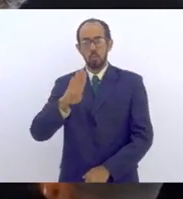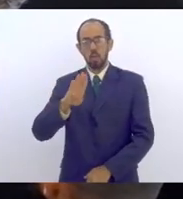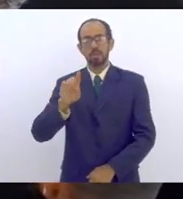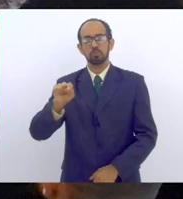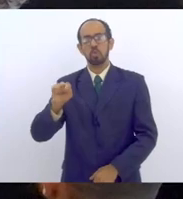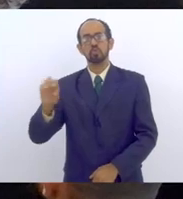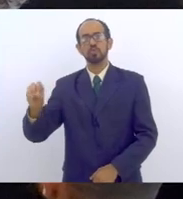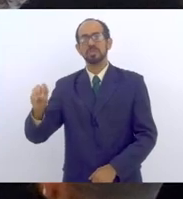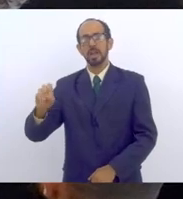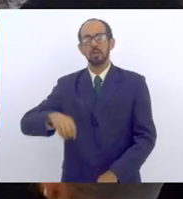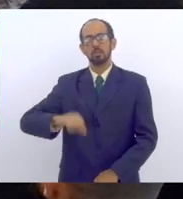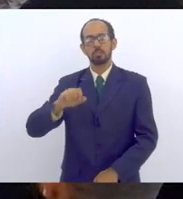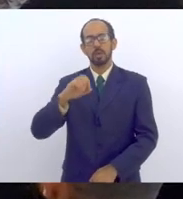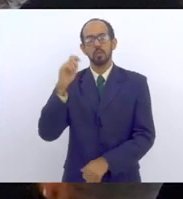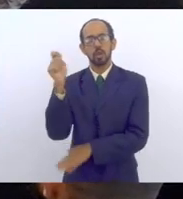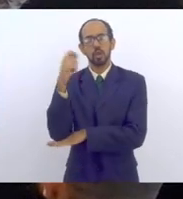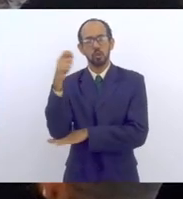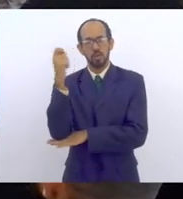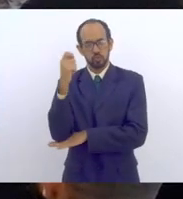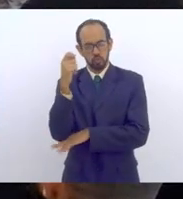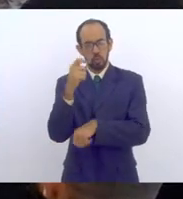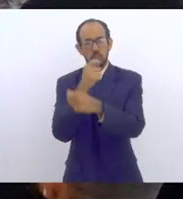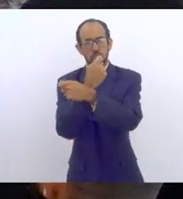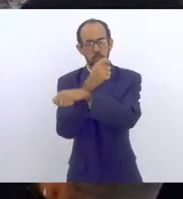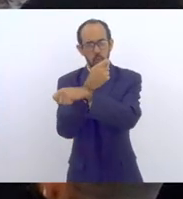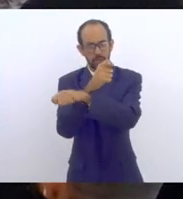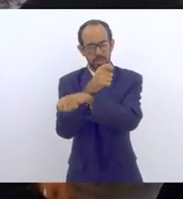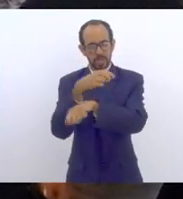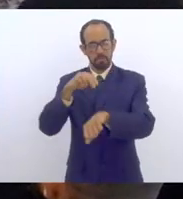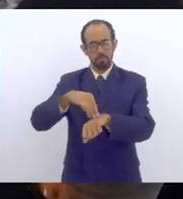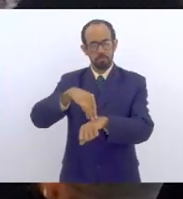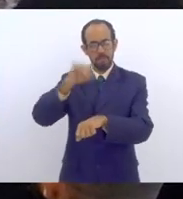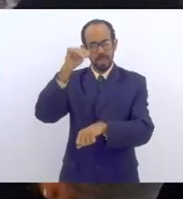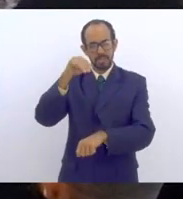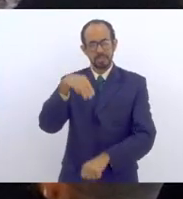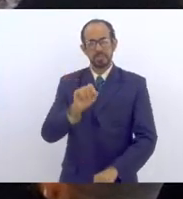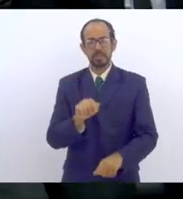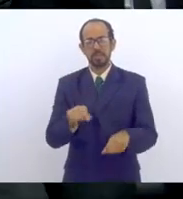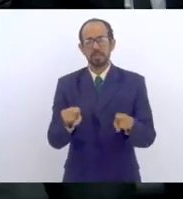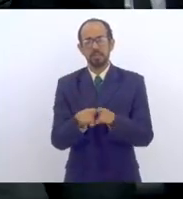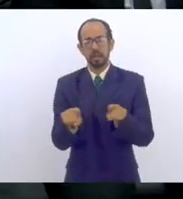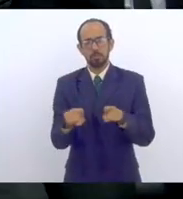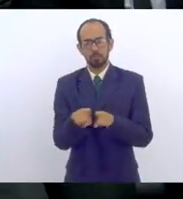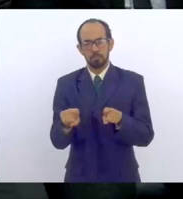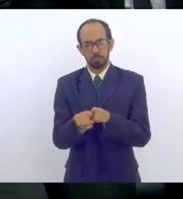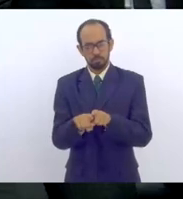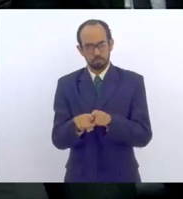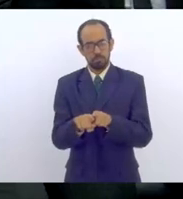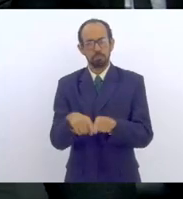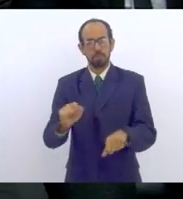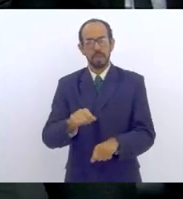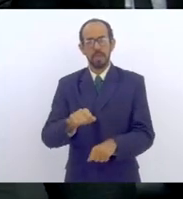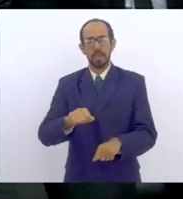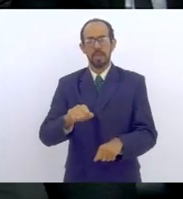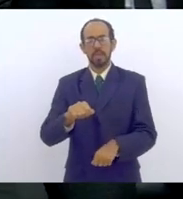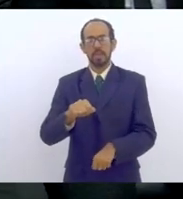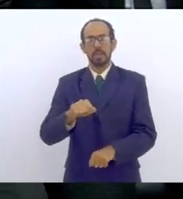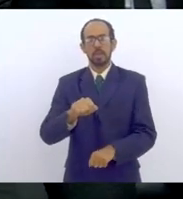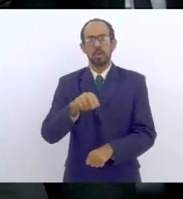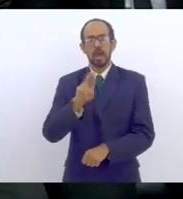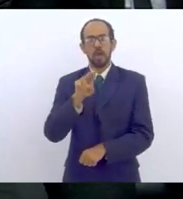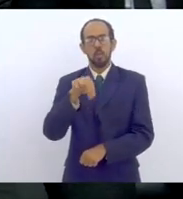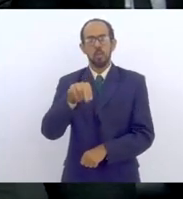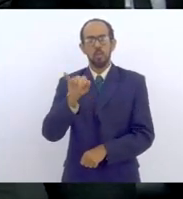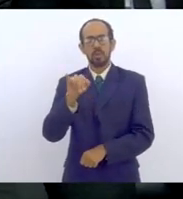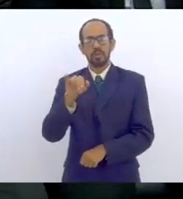PUC do Rio Grande do Sul e mestre em ciências biomédicas pelo programa de biomedicina transnacional imigranrio Inmetro